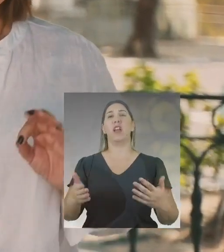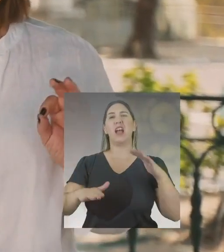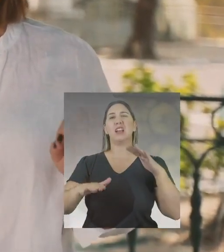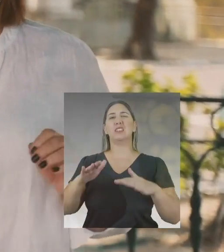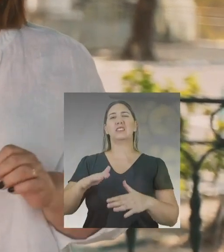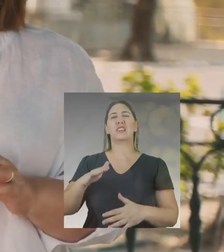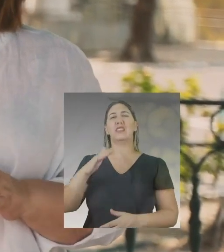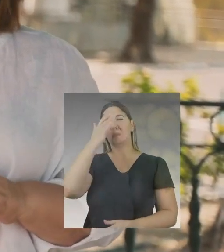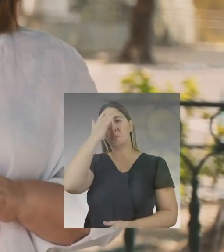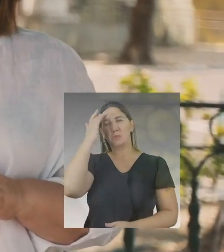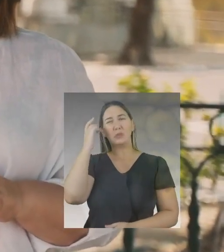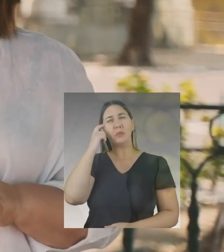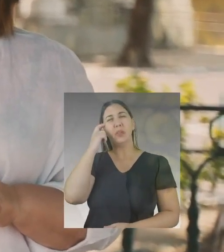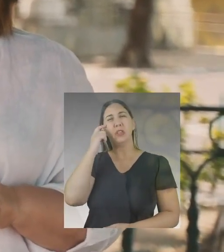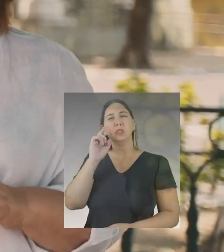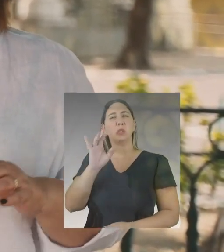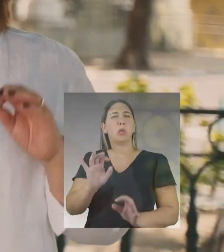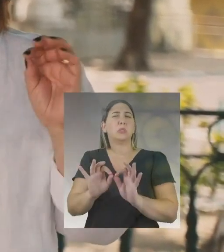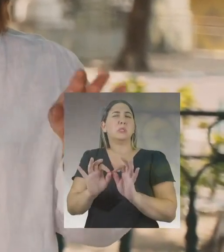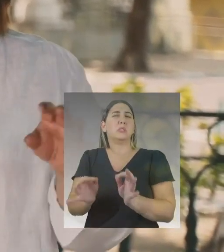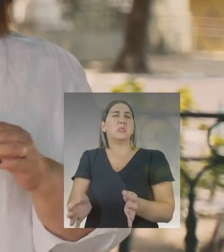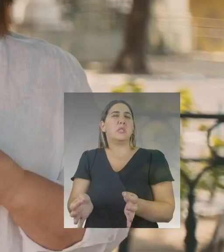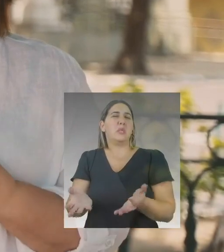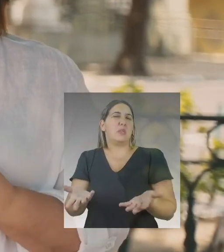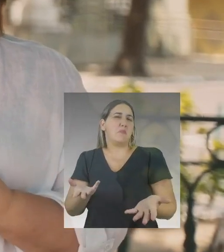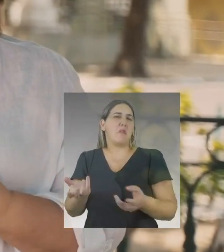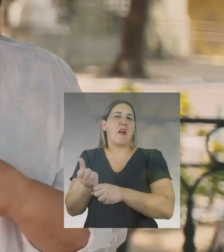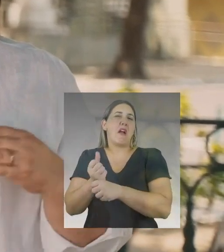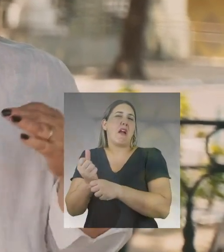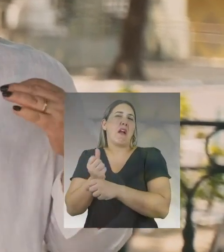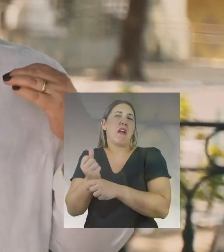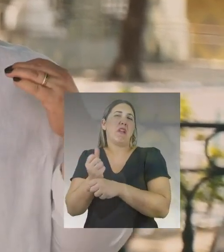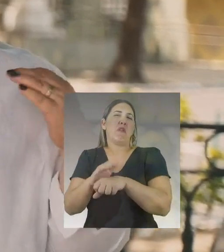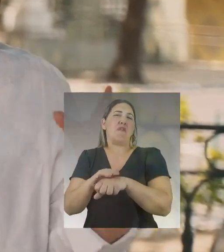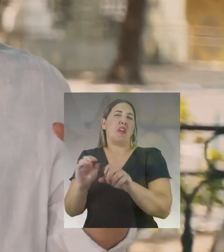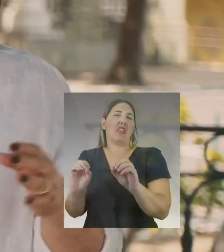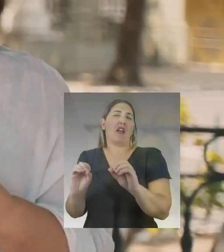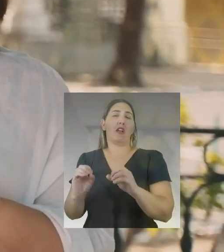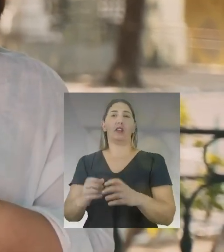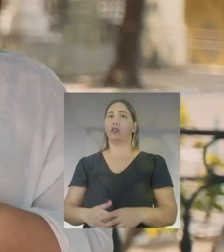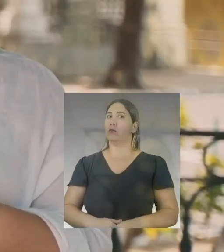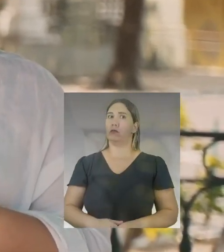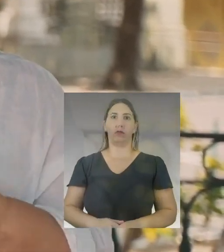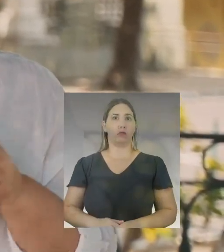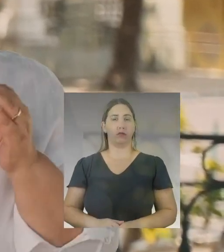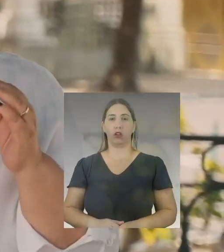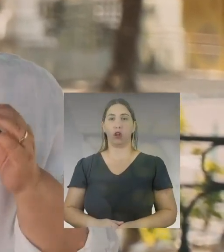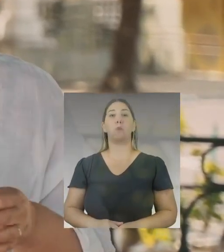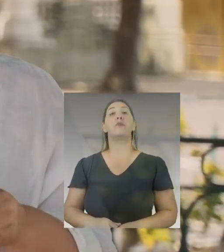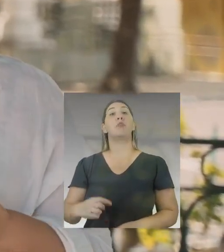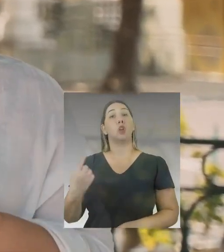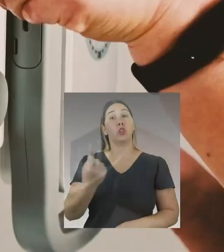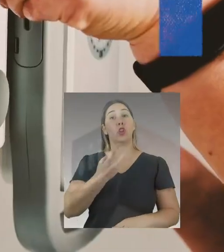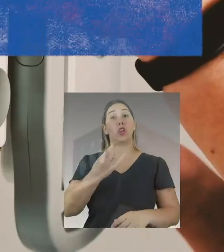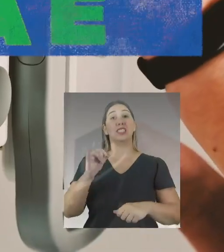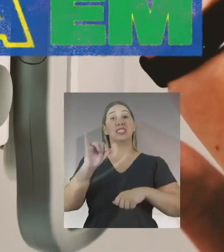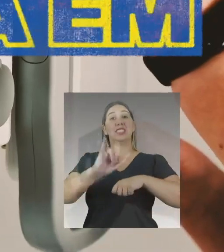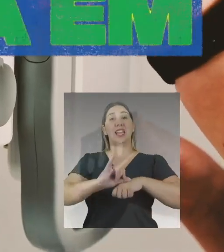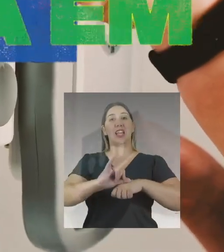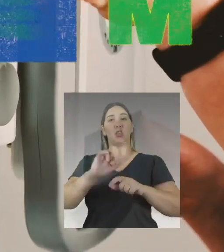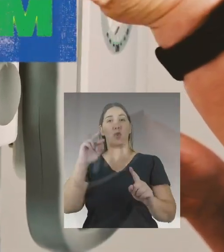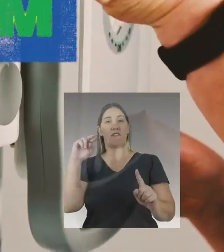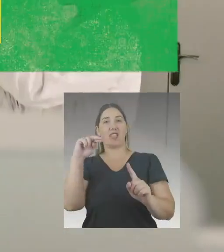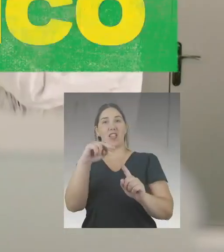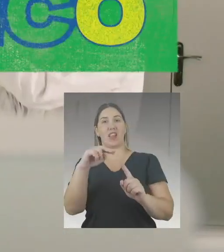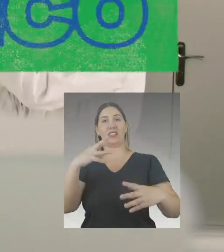uma cidade não é só dar um taquinho e pronto. Não é fazer o básico e depois passar anos sem fazer nada. Nós vamos implantar um